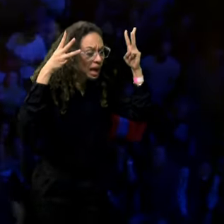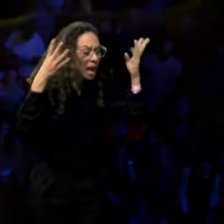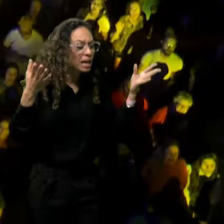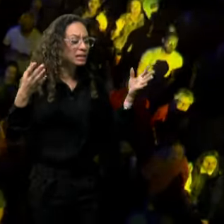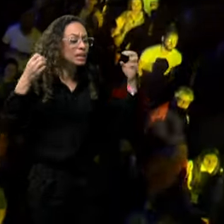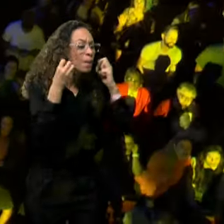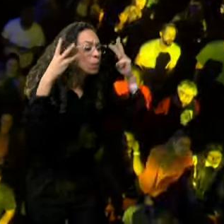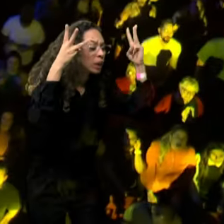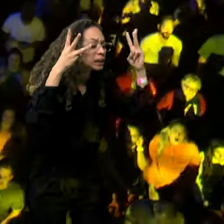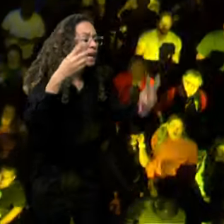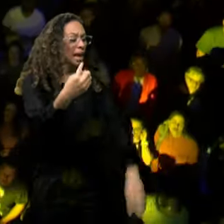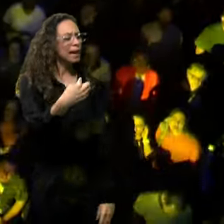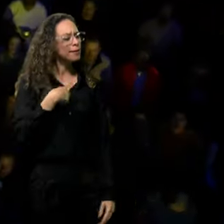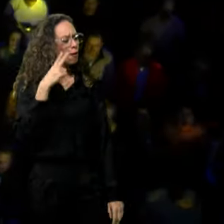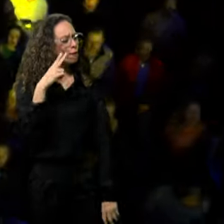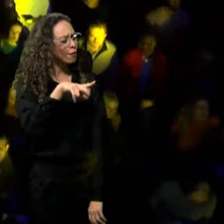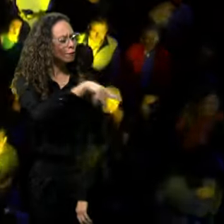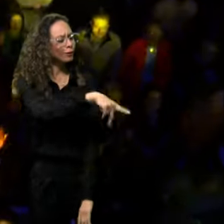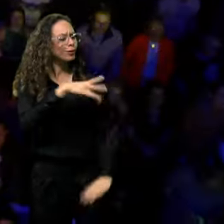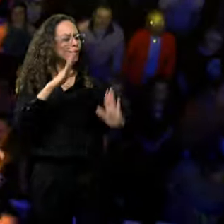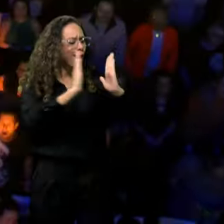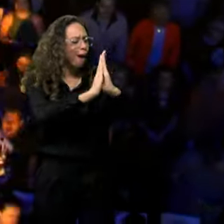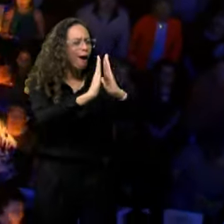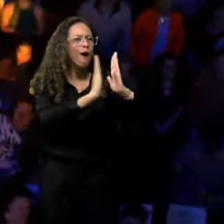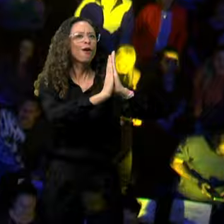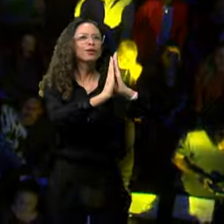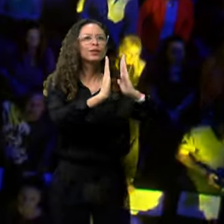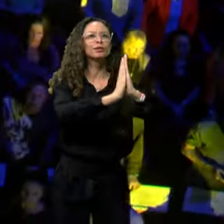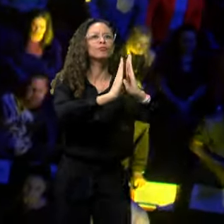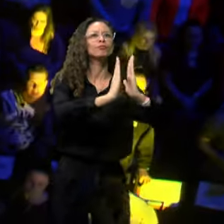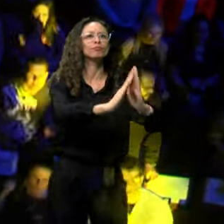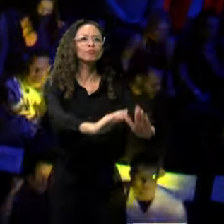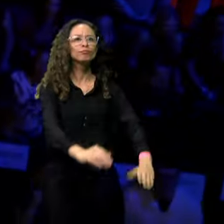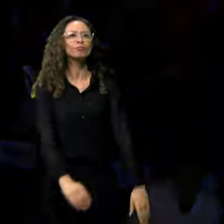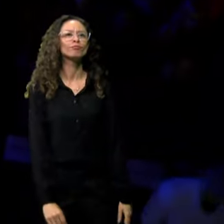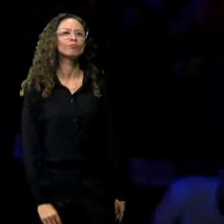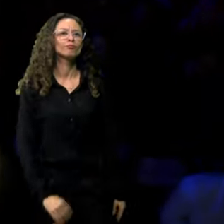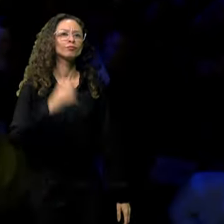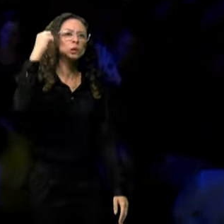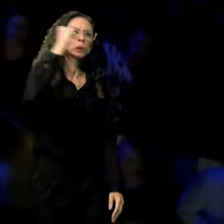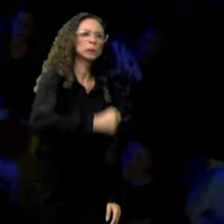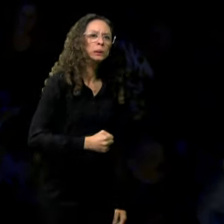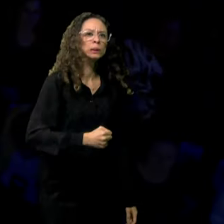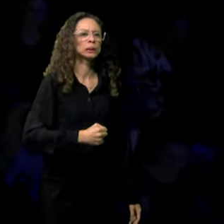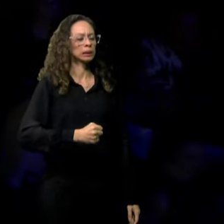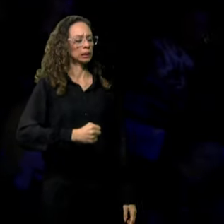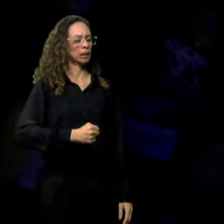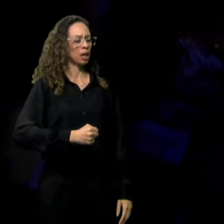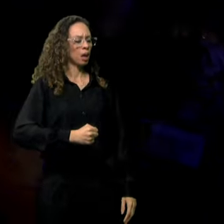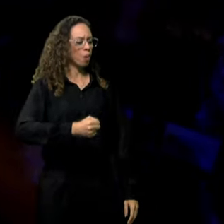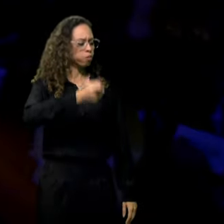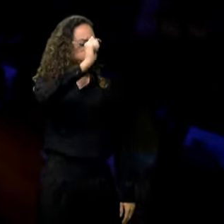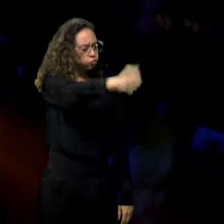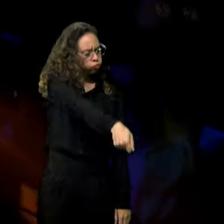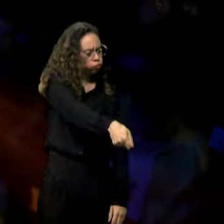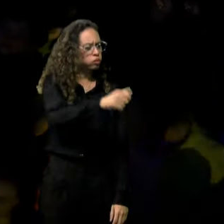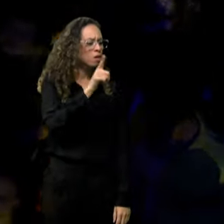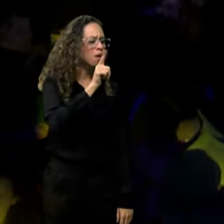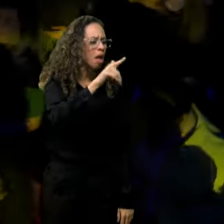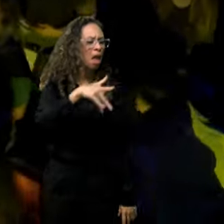Moisés o seu clamor eu ouvi pensei que o seu cajado